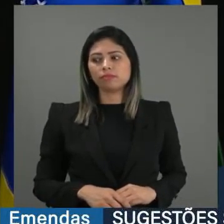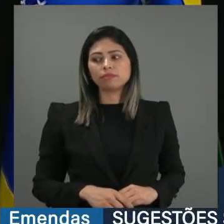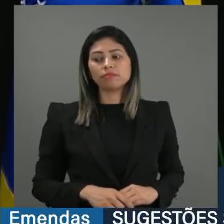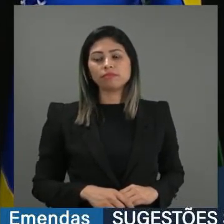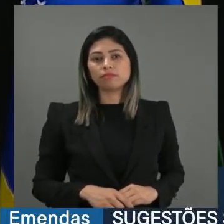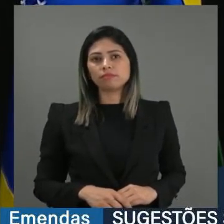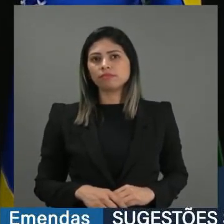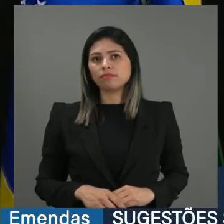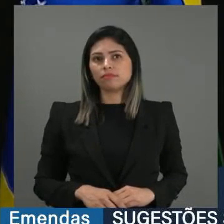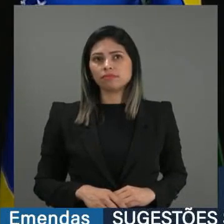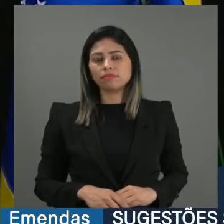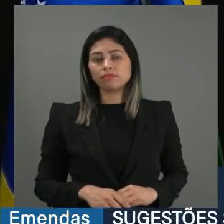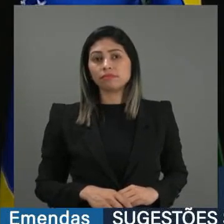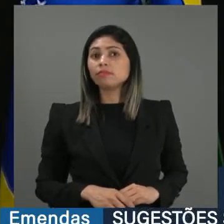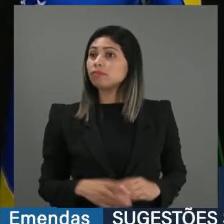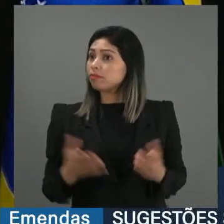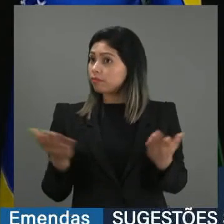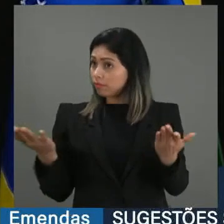Veja bem,